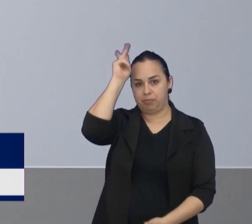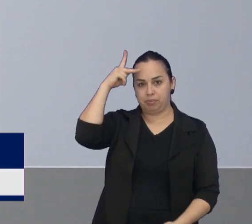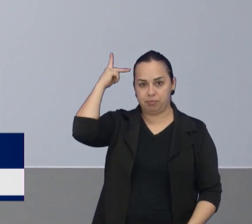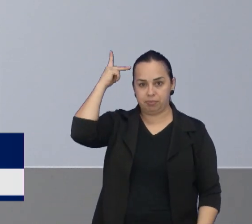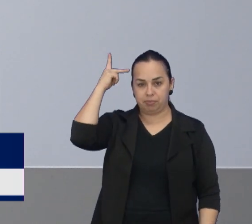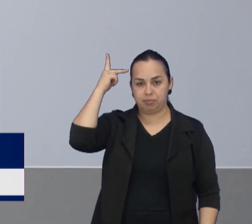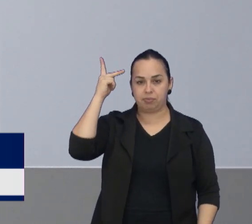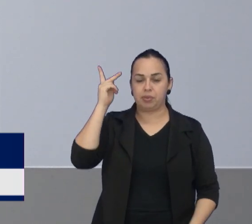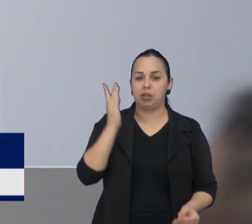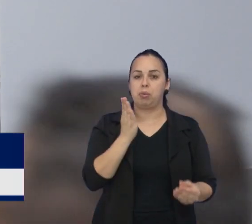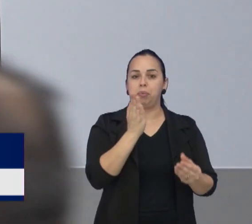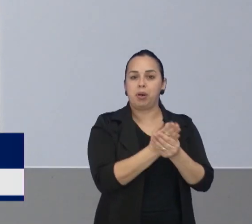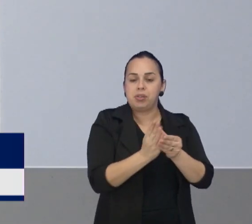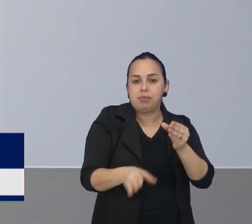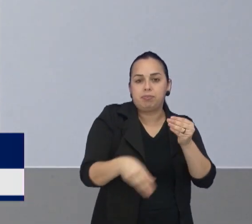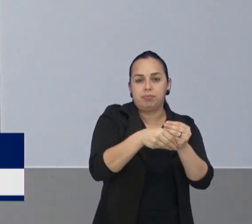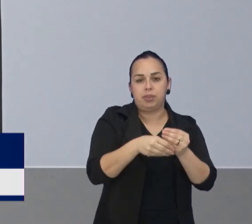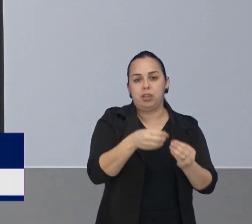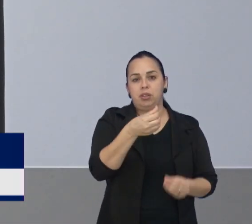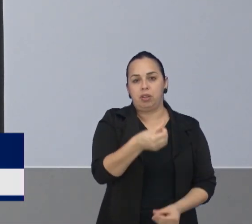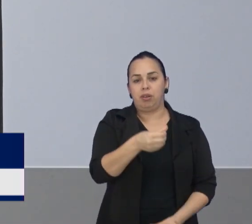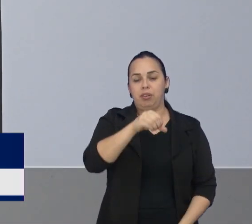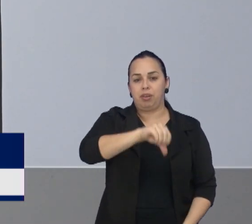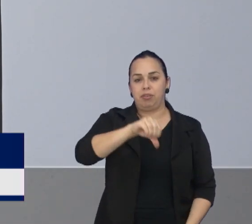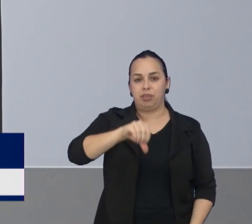Petiti, ao processo de número